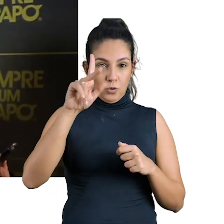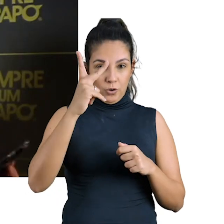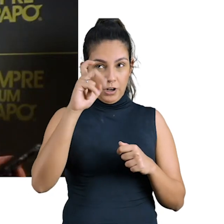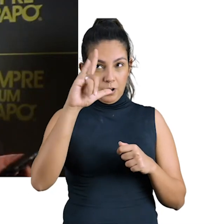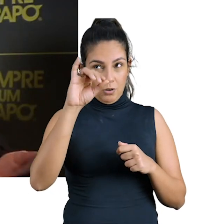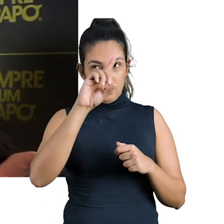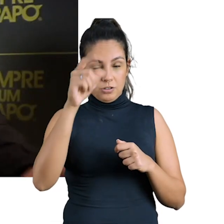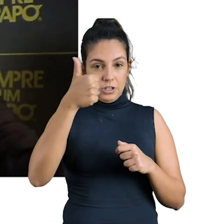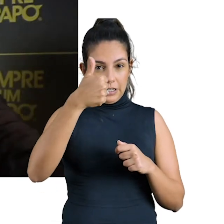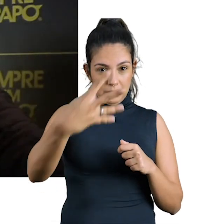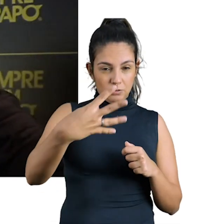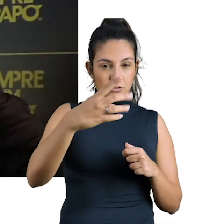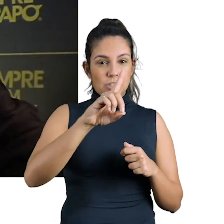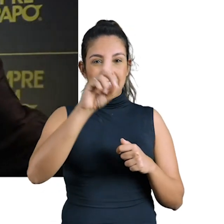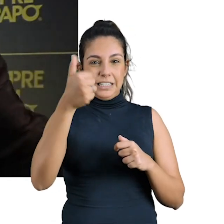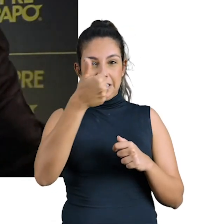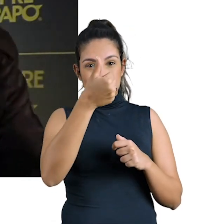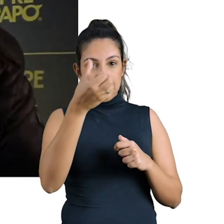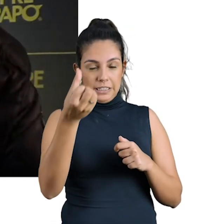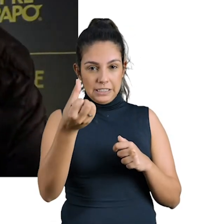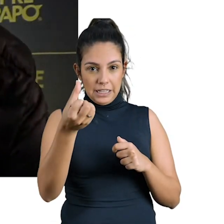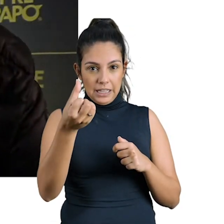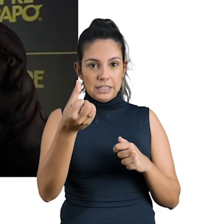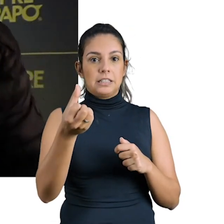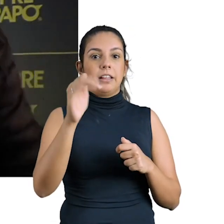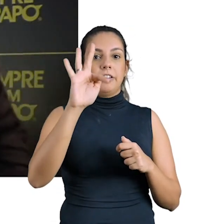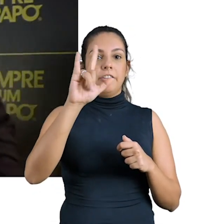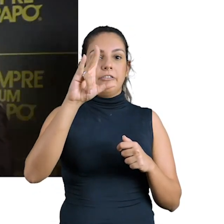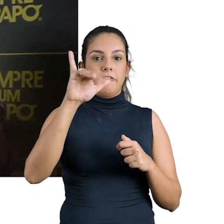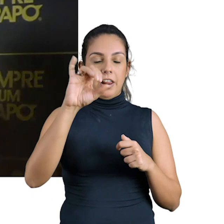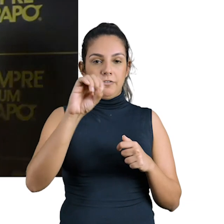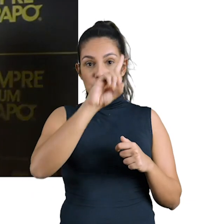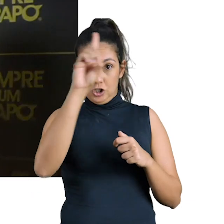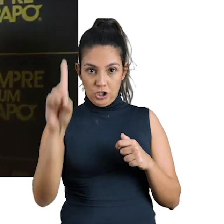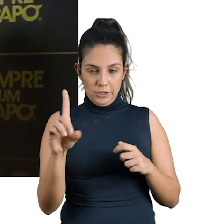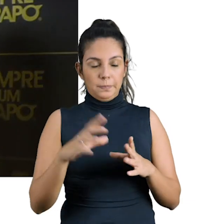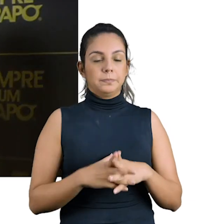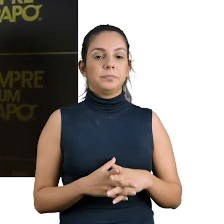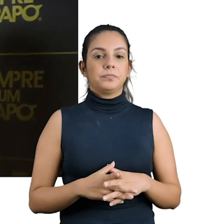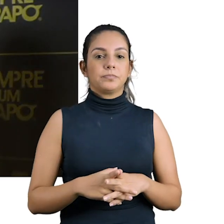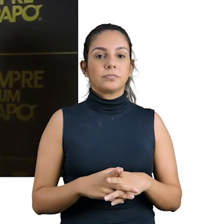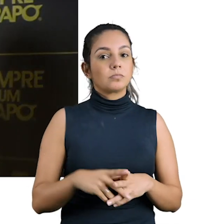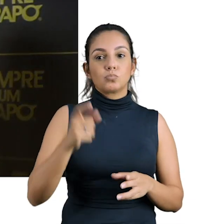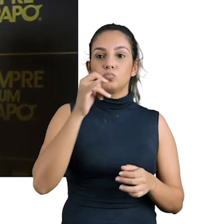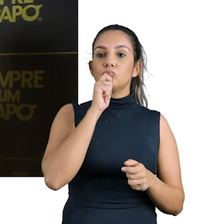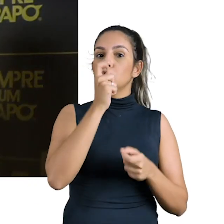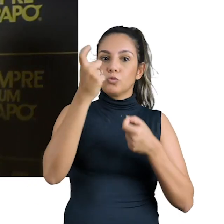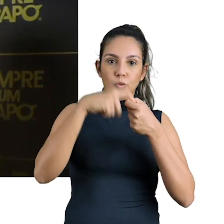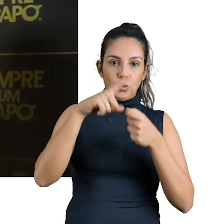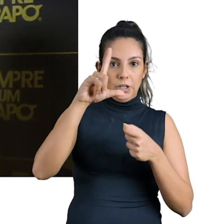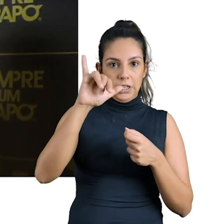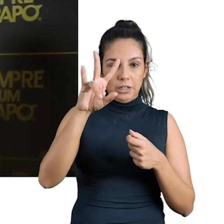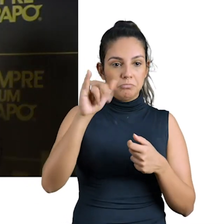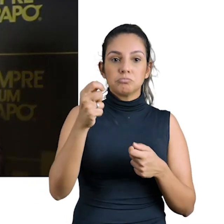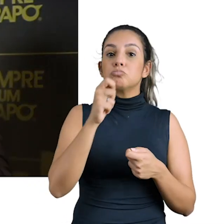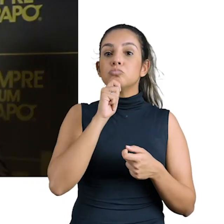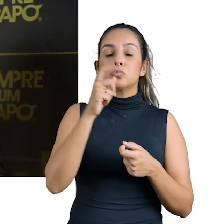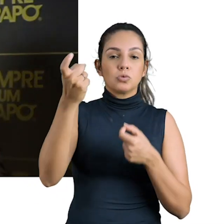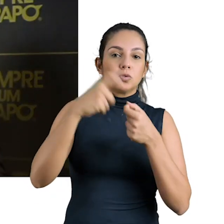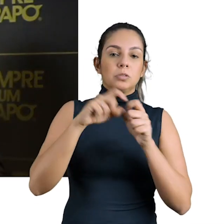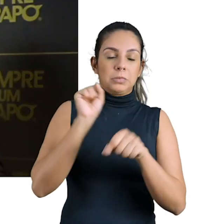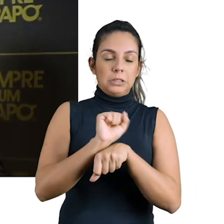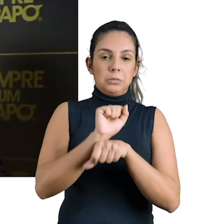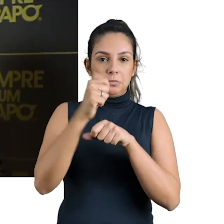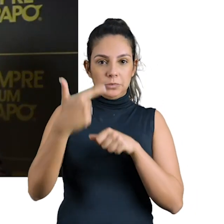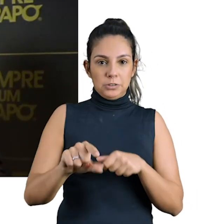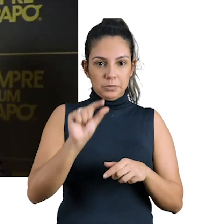dia 14. E dia 16, Flávia Oliveira. Bem, a Lília não voltou até agora. Vamos